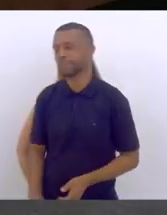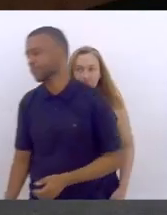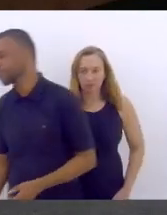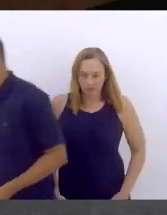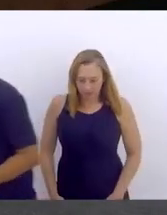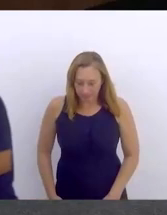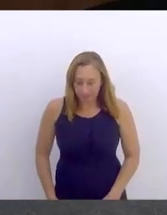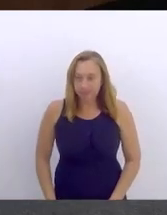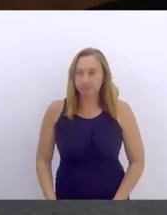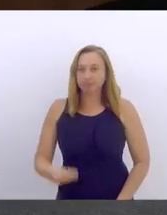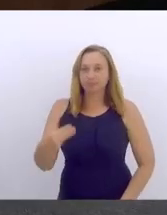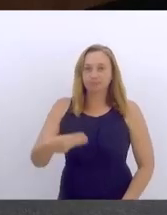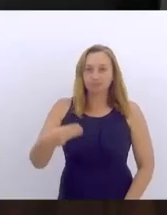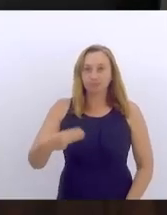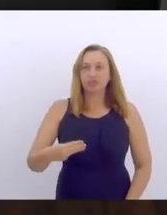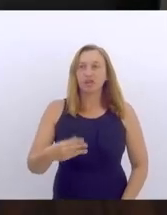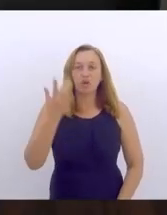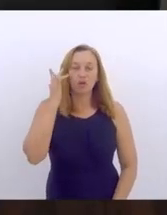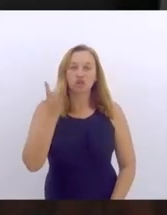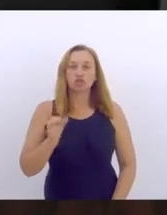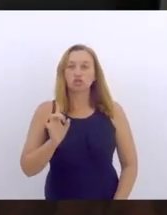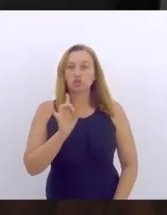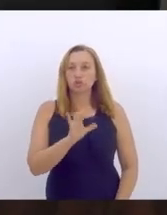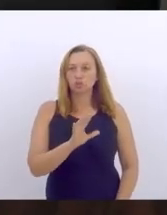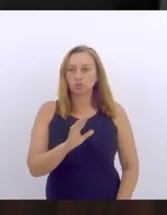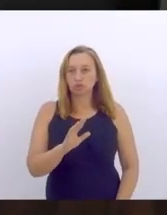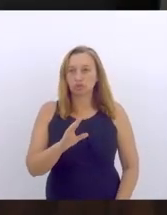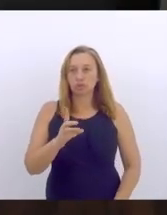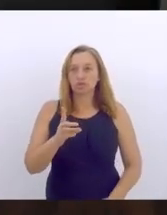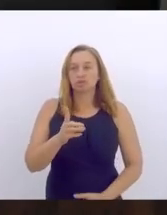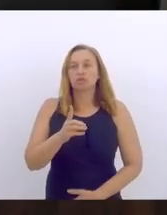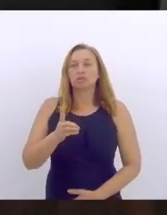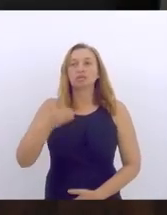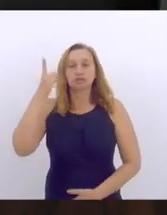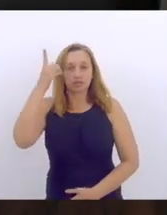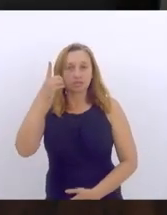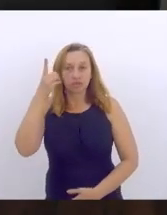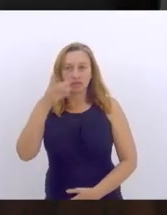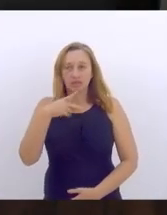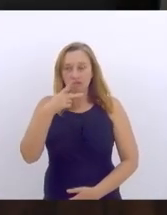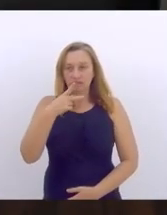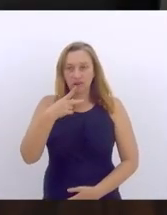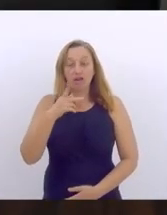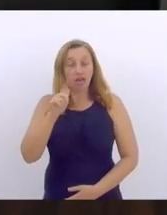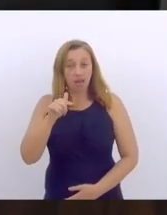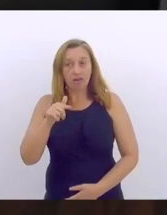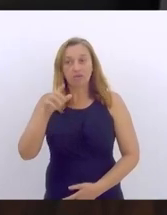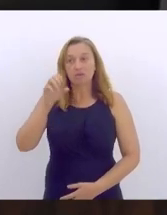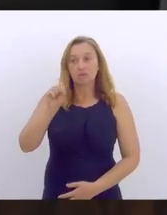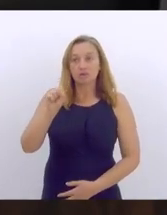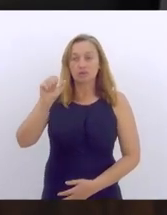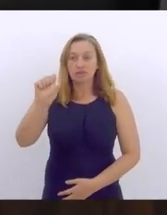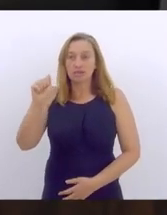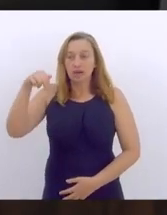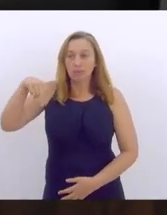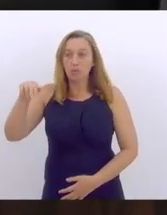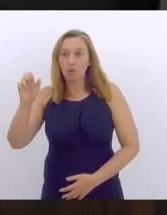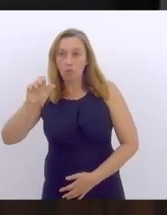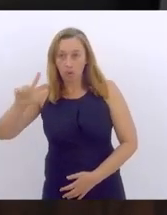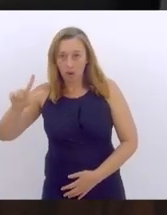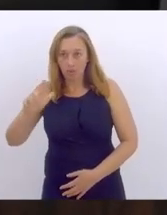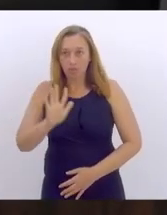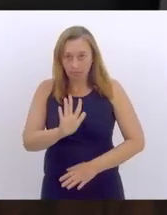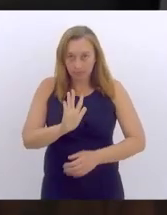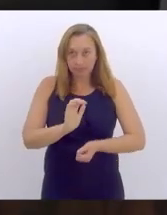para... Eu acho que a única parlamentar que quer fazer ainda uma questão é o Samuel. Mas é só o